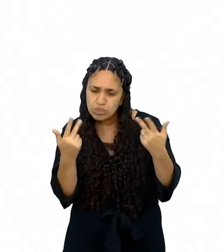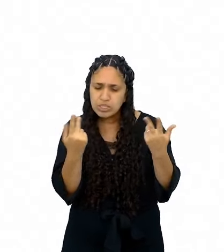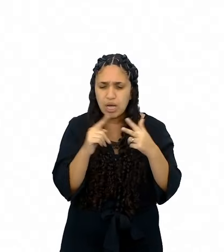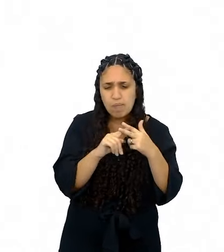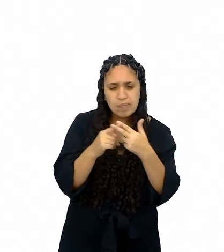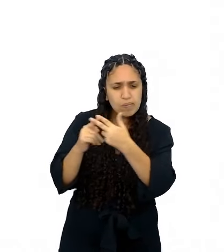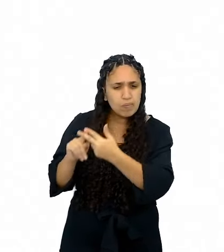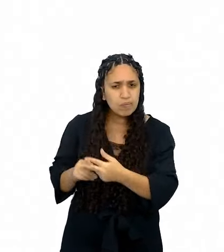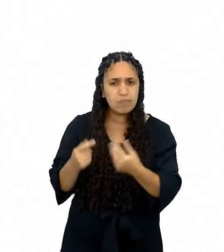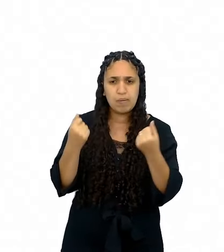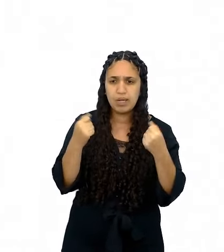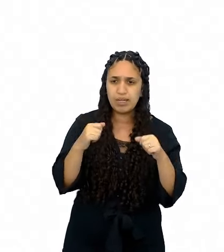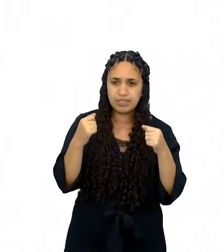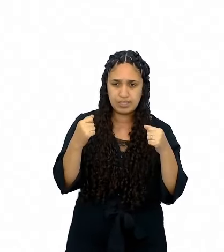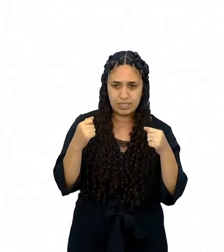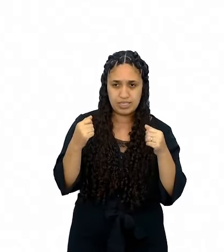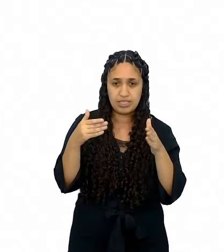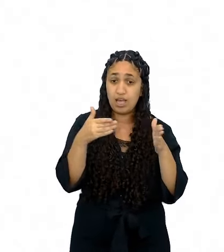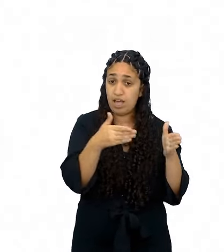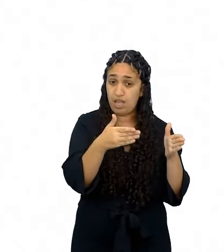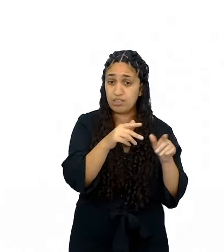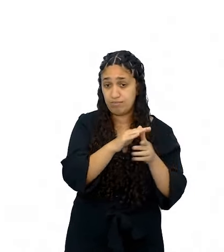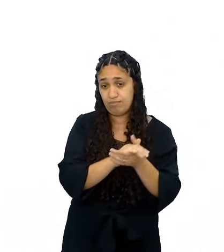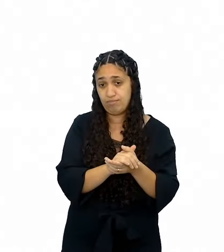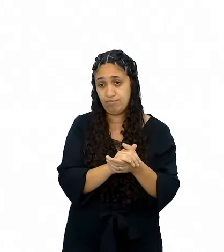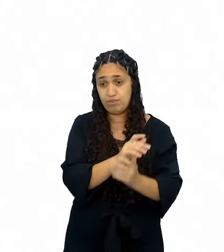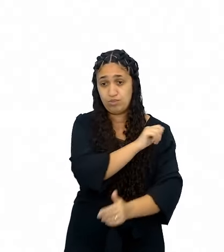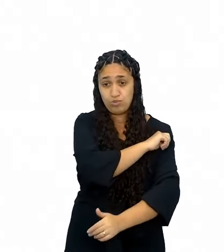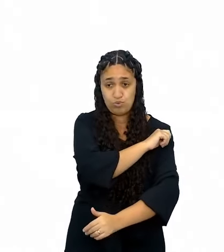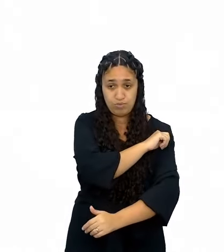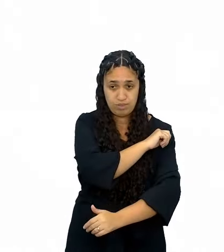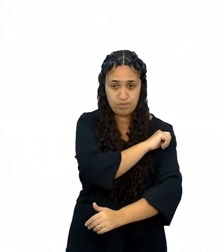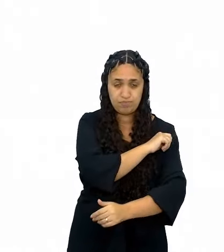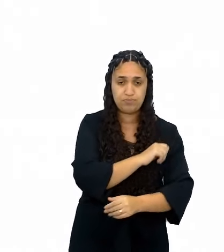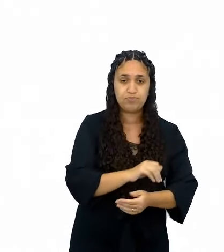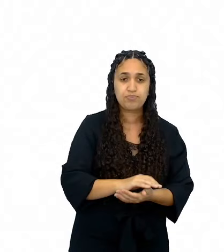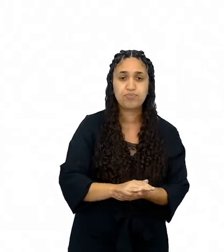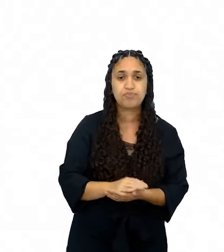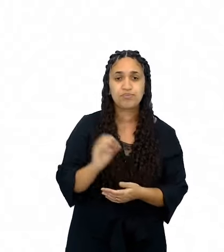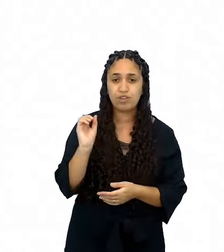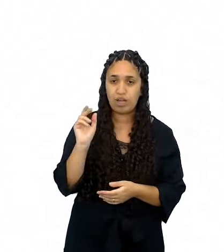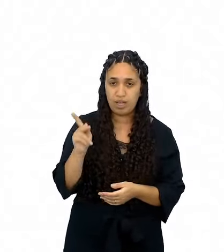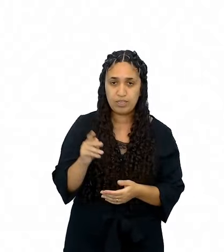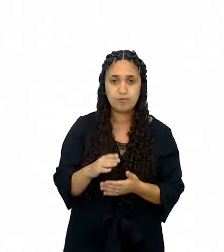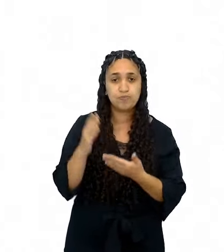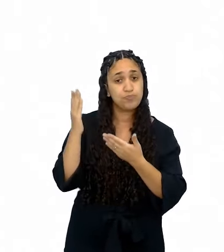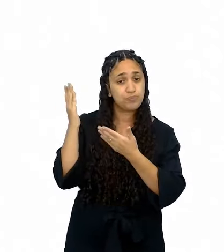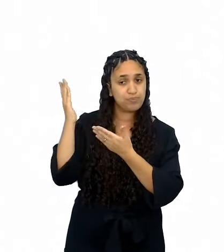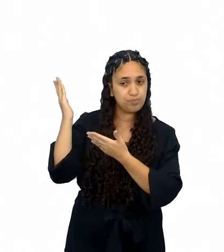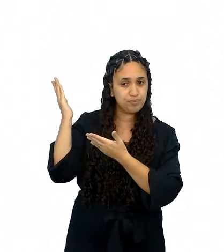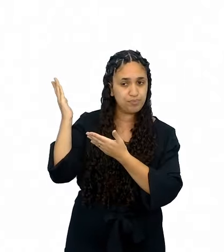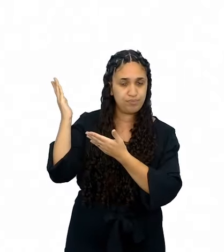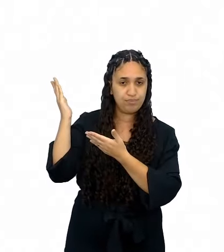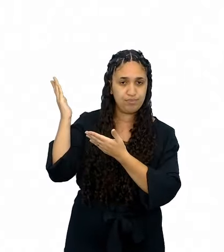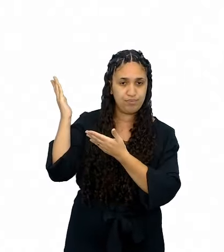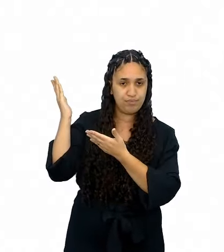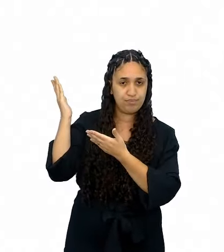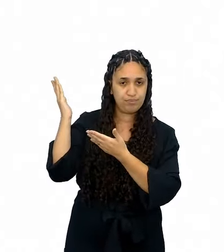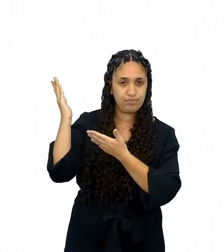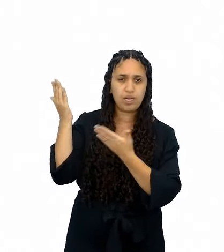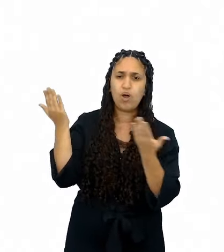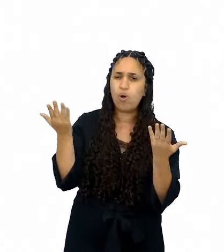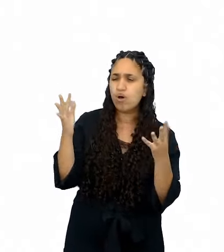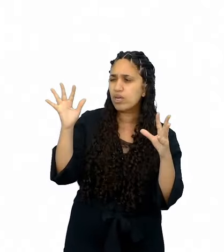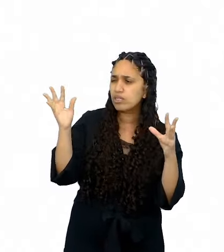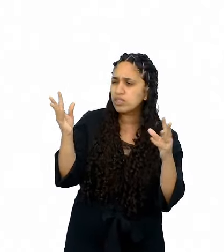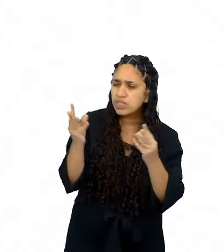Vamos, então, fazer agora a nossa sistematização dessa formação. O que nós vimos nesse encontro, né?